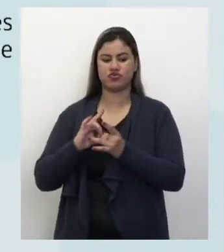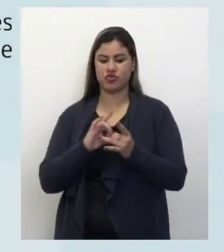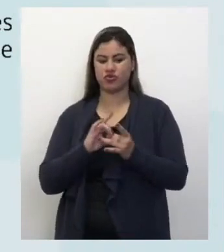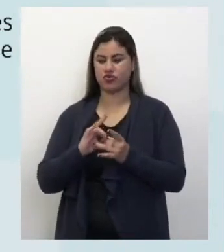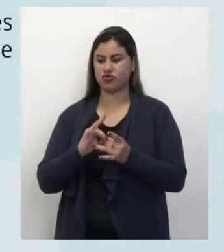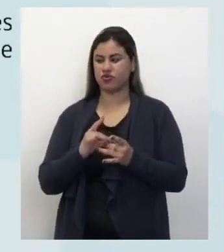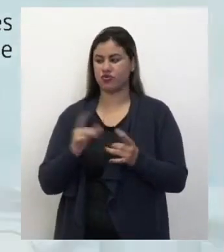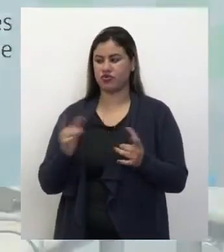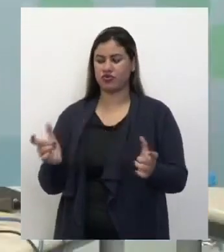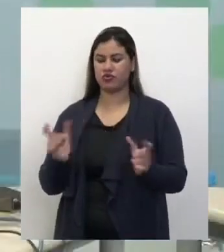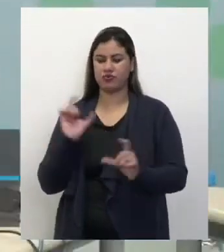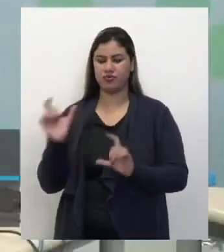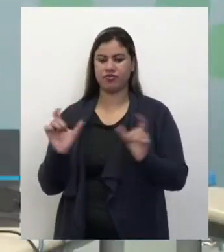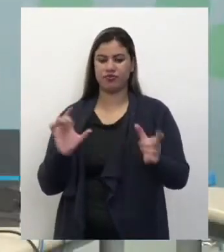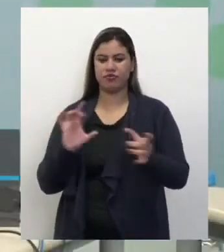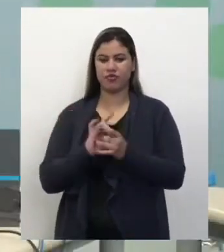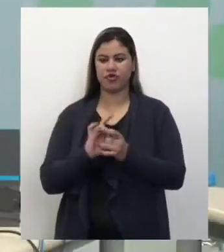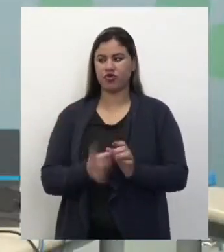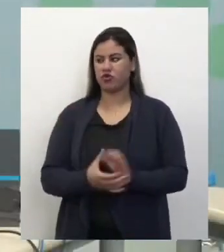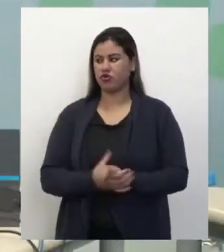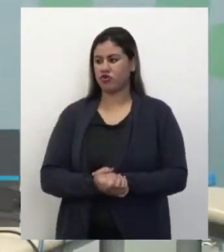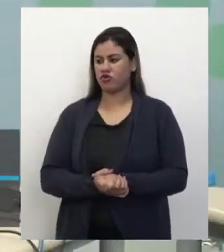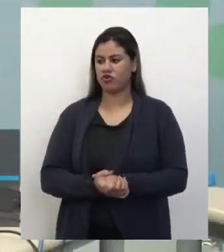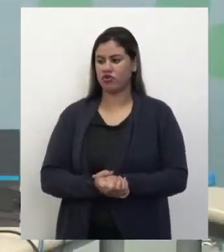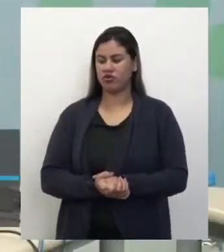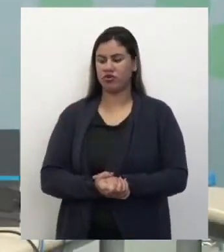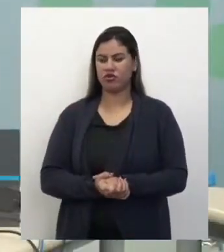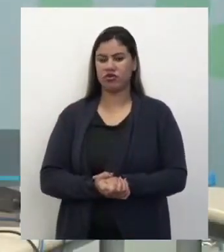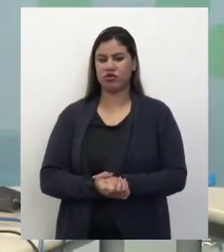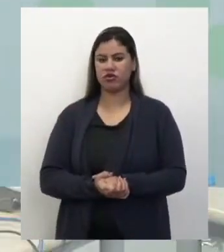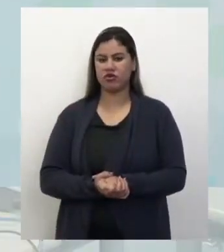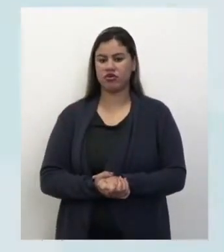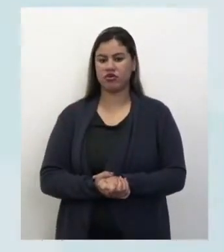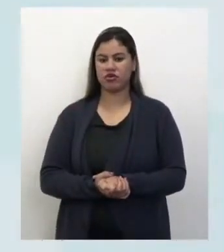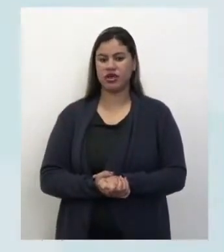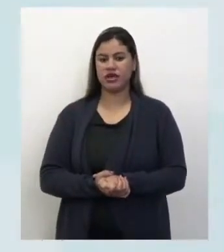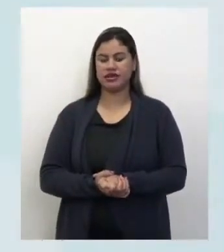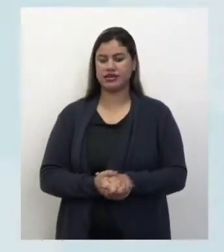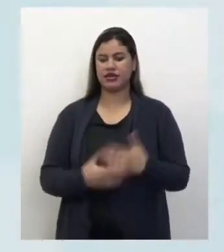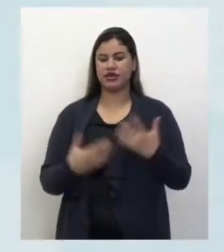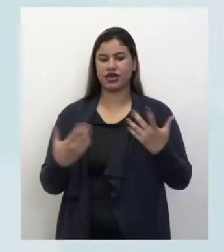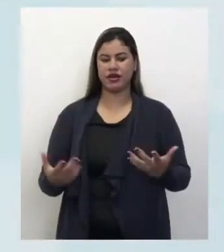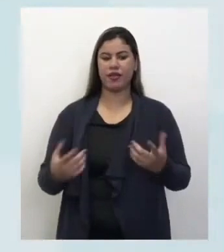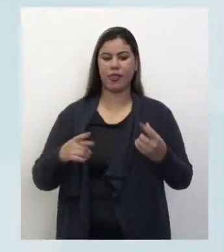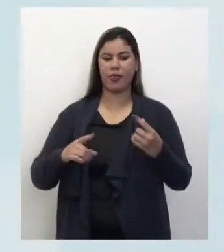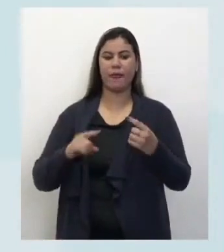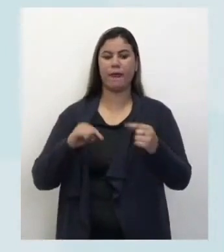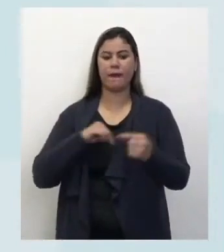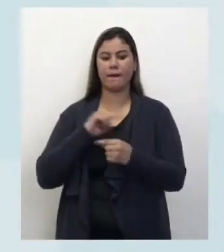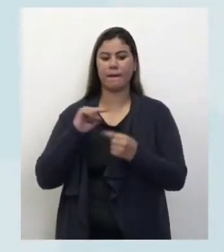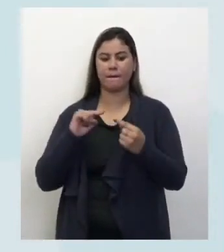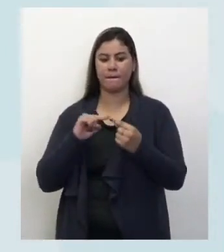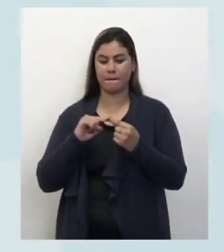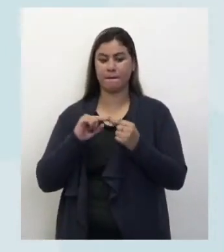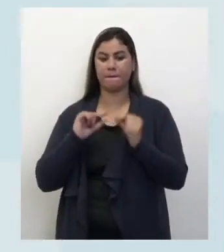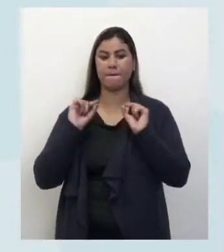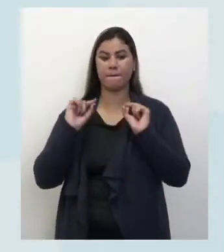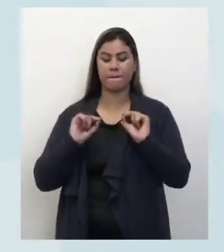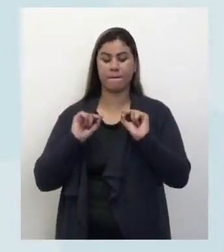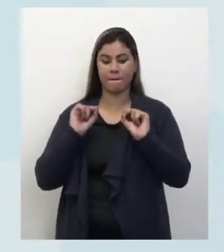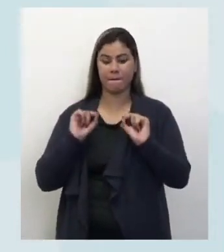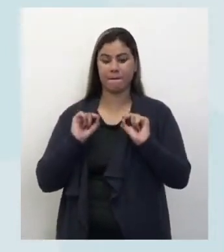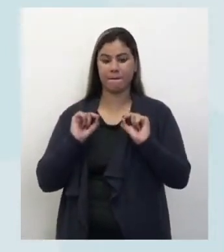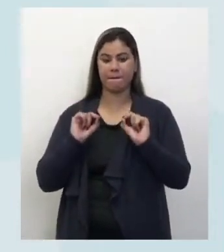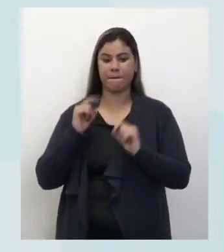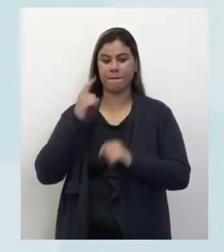articuladores textuais. Vamos à aula então, professora. Vamos lá. Como o nosso objetivo está